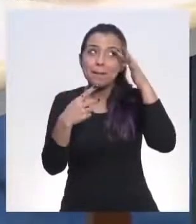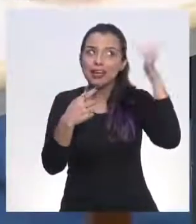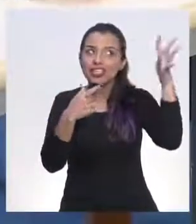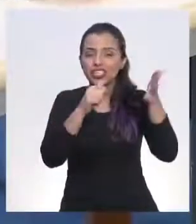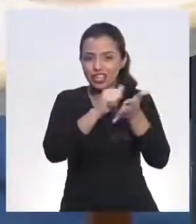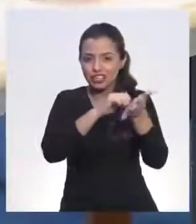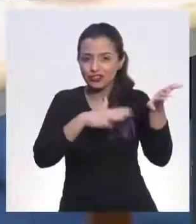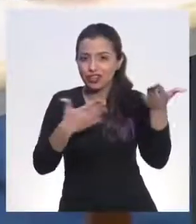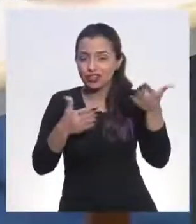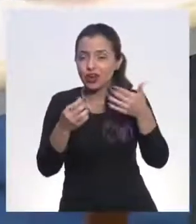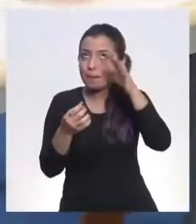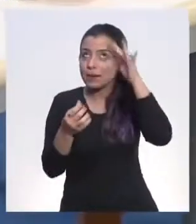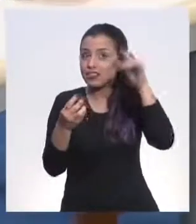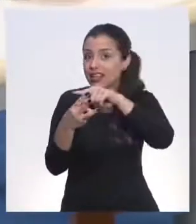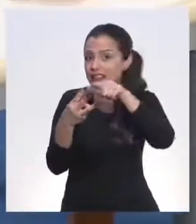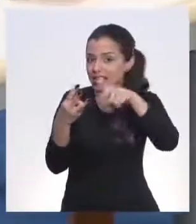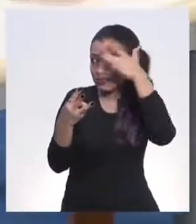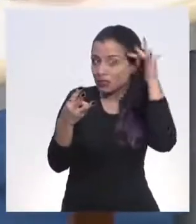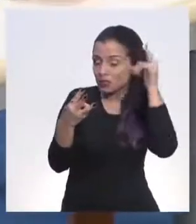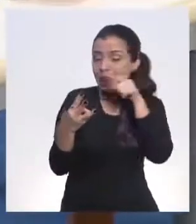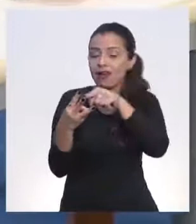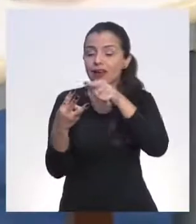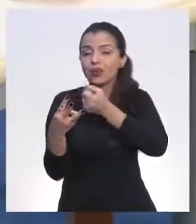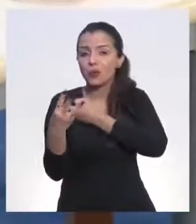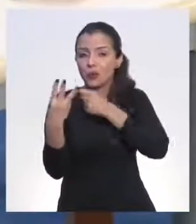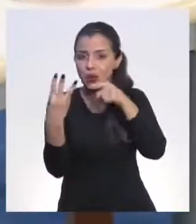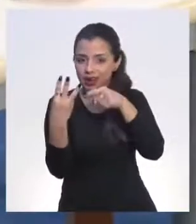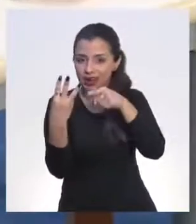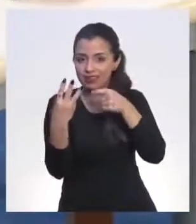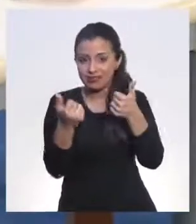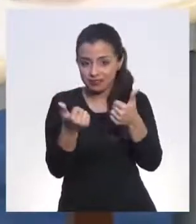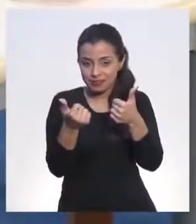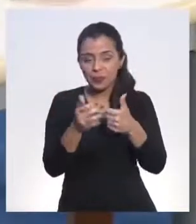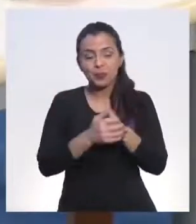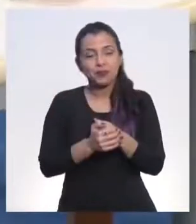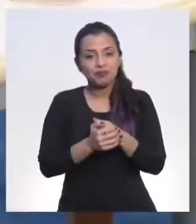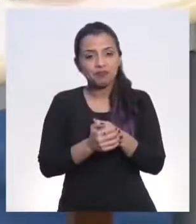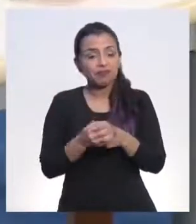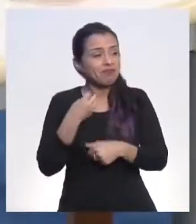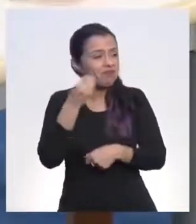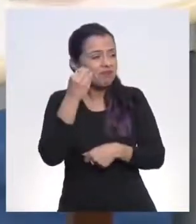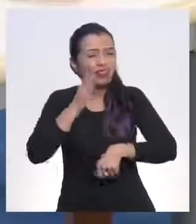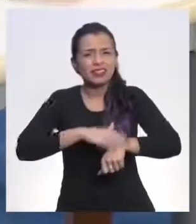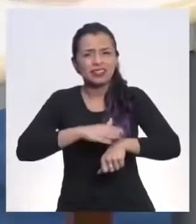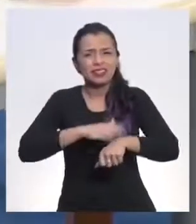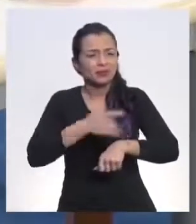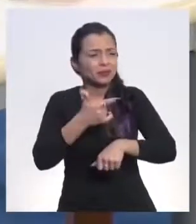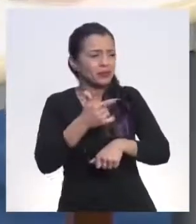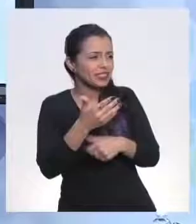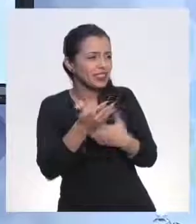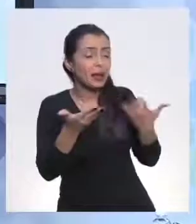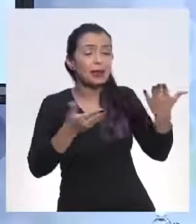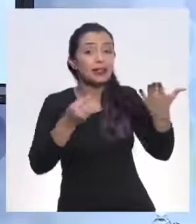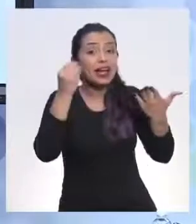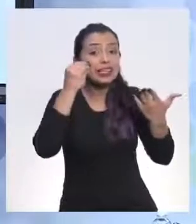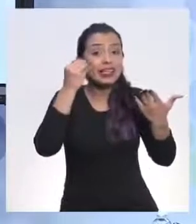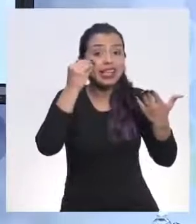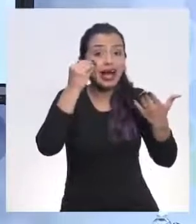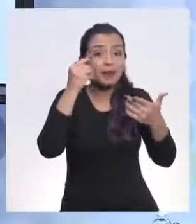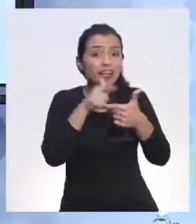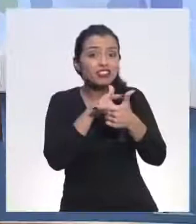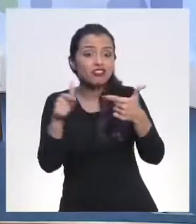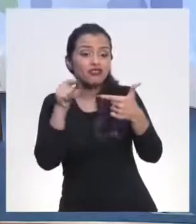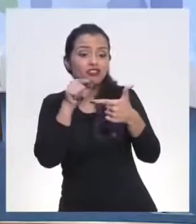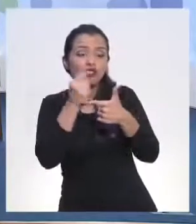Então eu tenho esse aspecto aí do divisor comum. Eu vou tentar, como não vai dar tempo, eu ia pedir para vocês dividirem em 4.